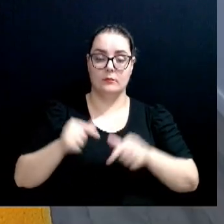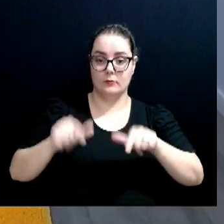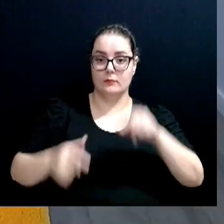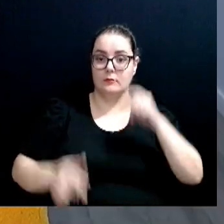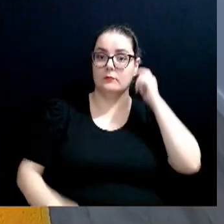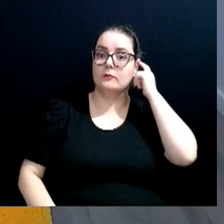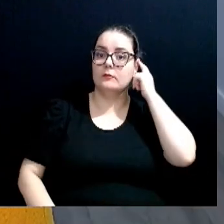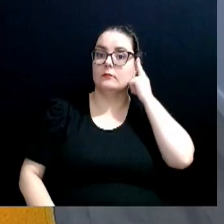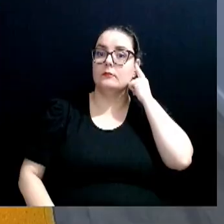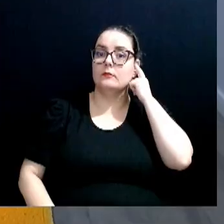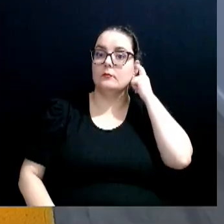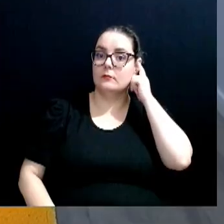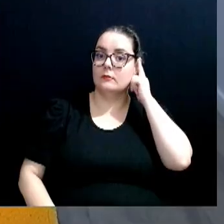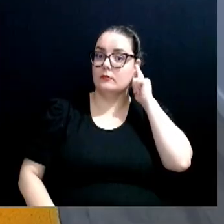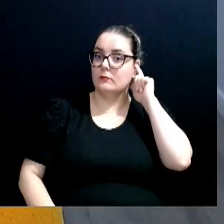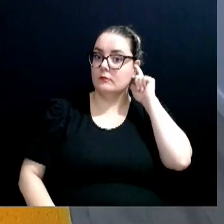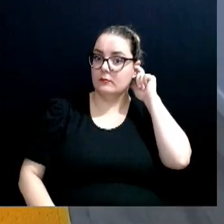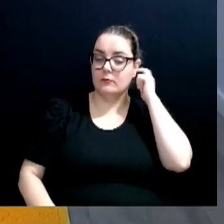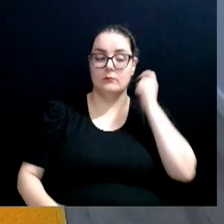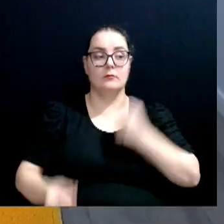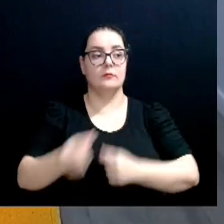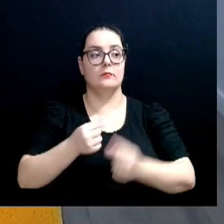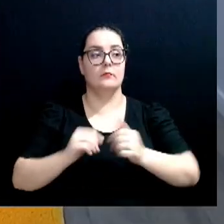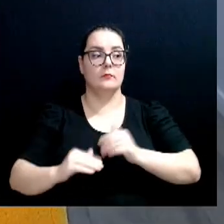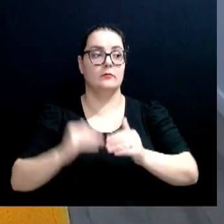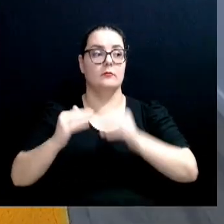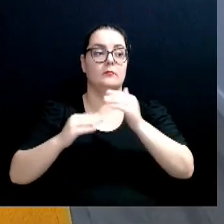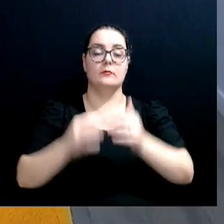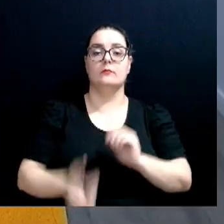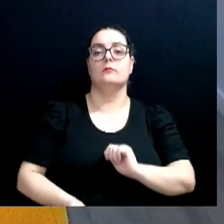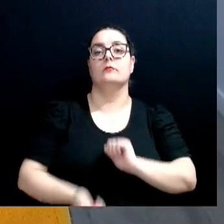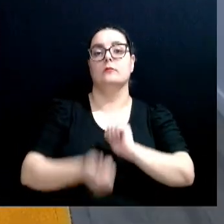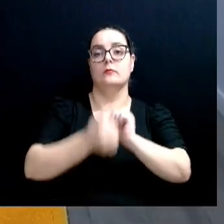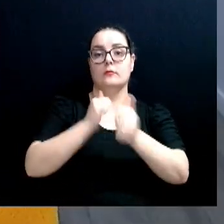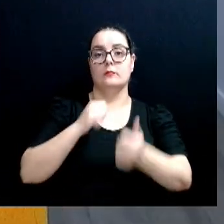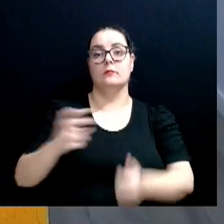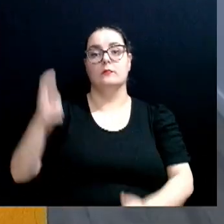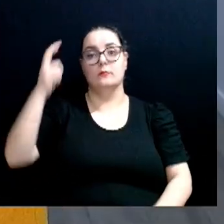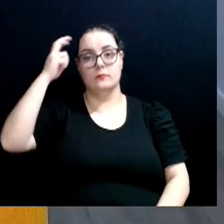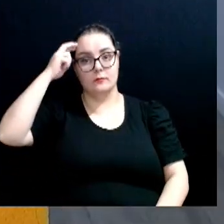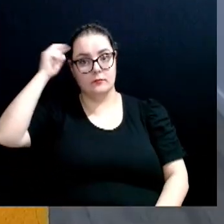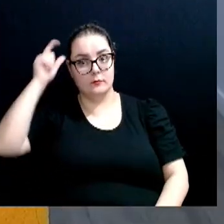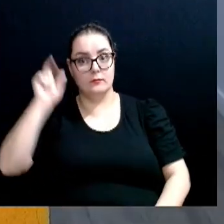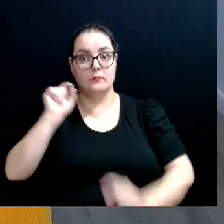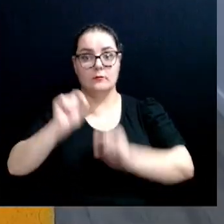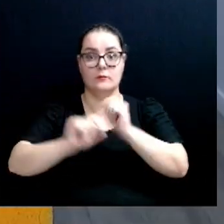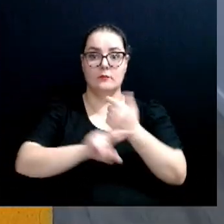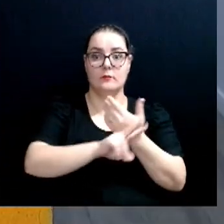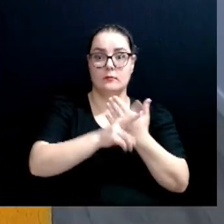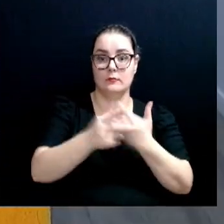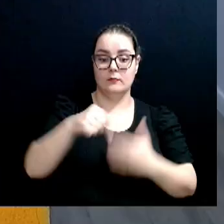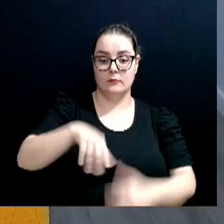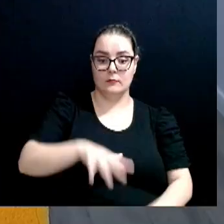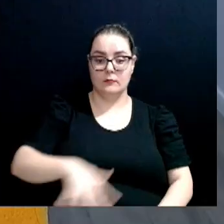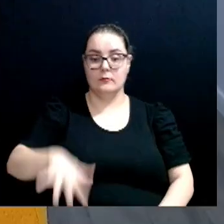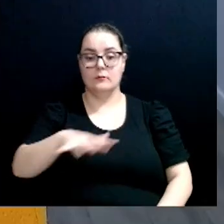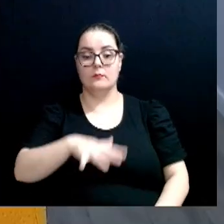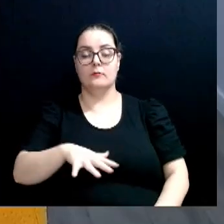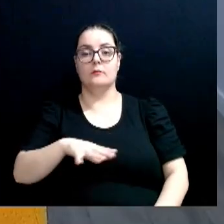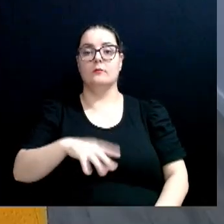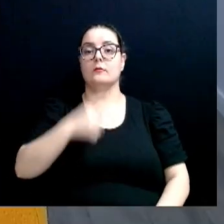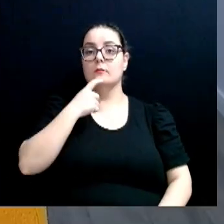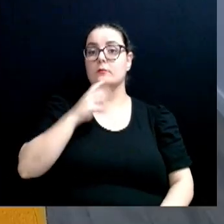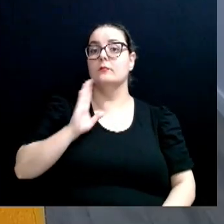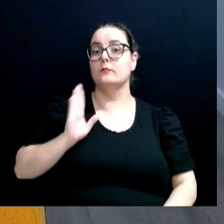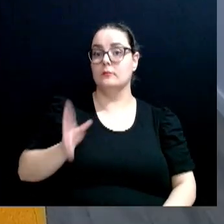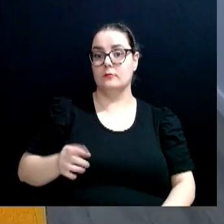economia, desenvolvimento, esporte, cultura, né, o que isso impacta aqui na região de Campinas, como a gente já fez, e